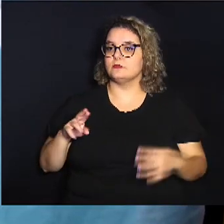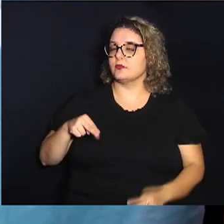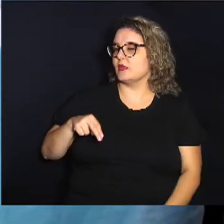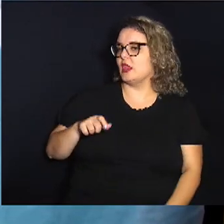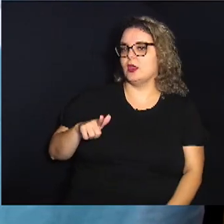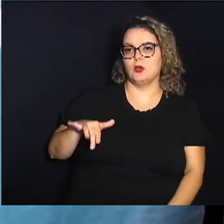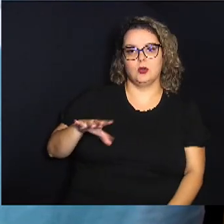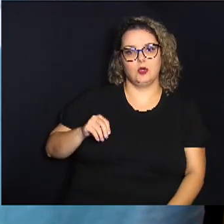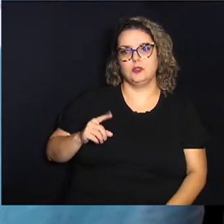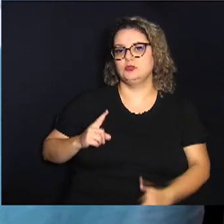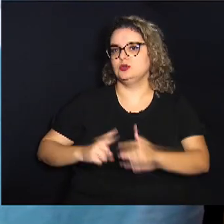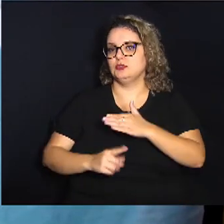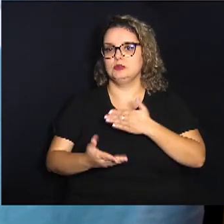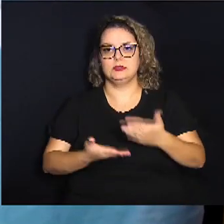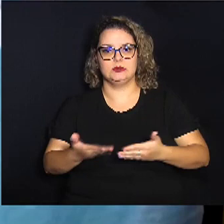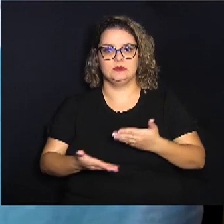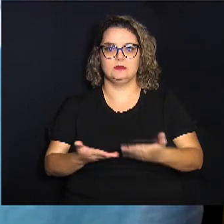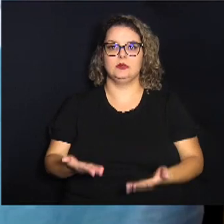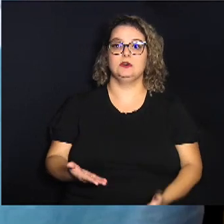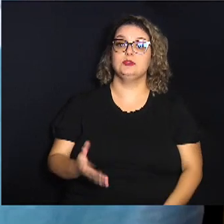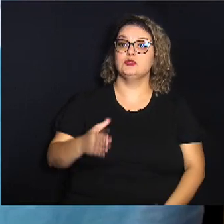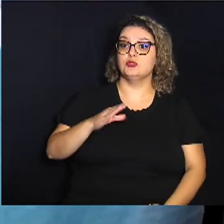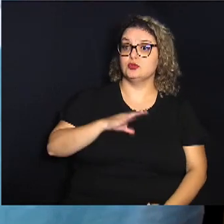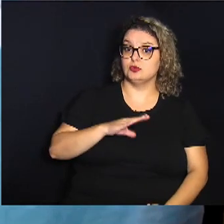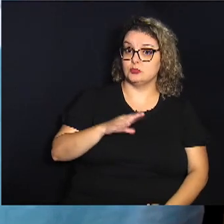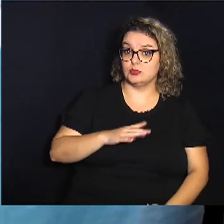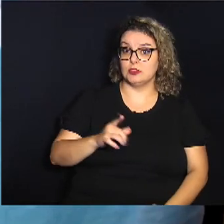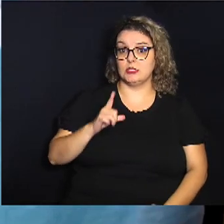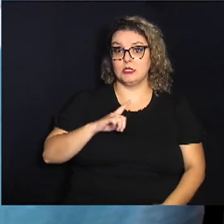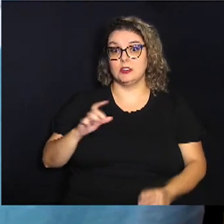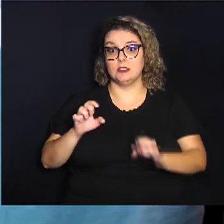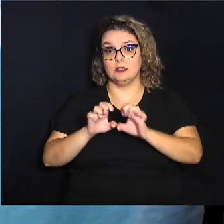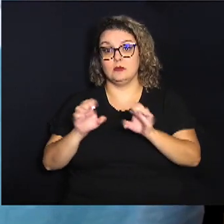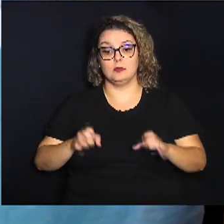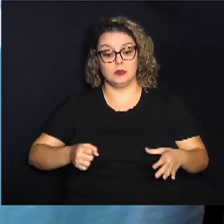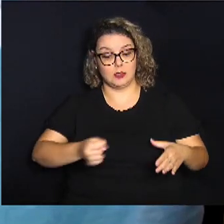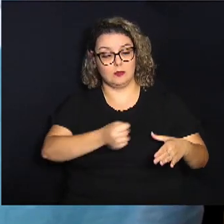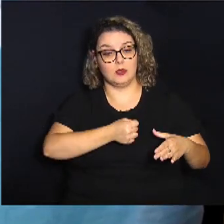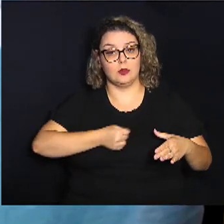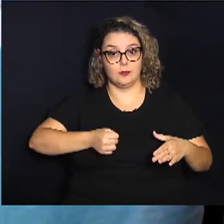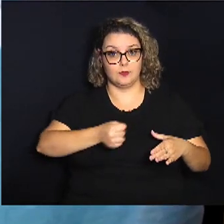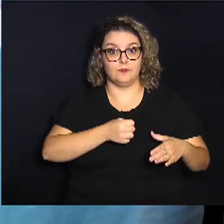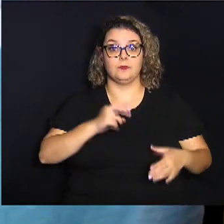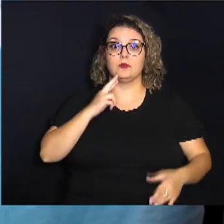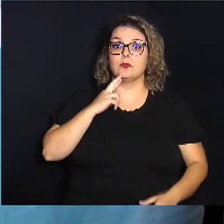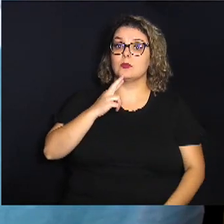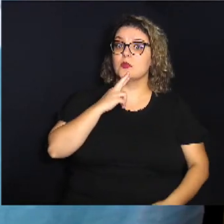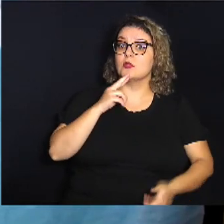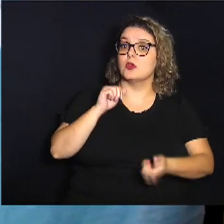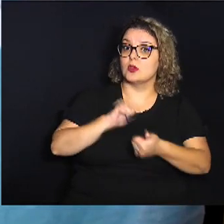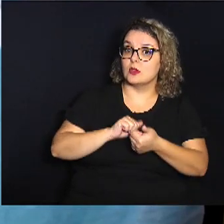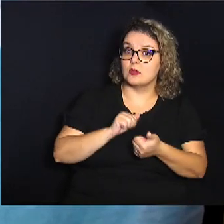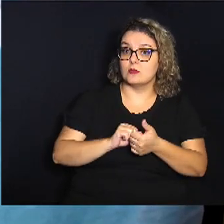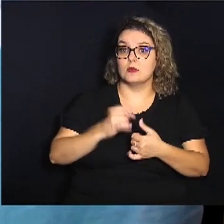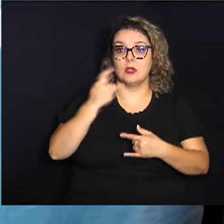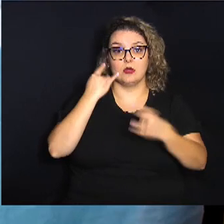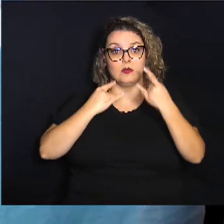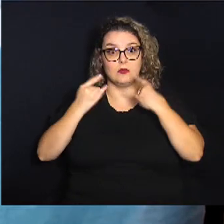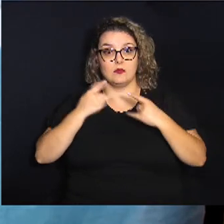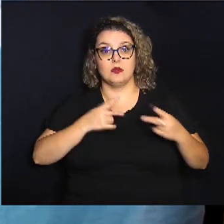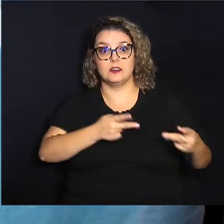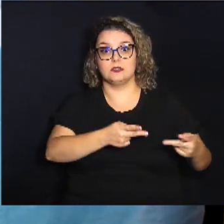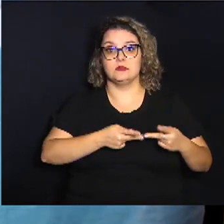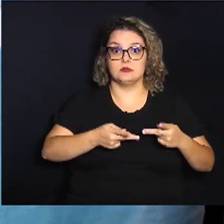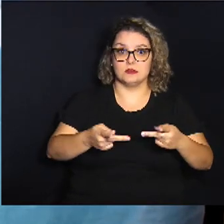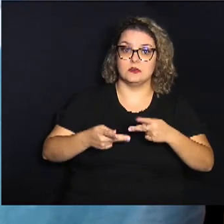serviços. Uma cidade que tem uma estrutura gastronômica com restaurantes de qualidade atrai visitantes,